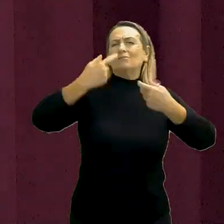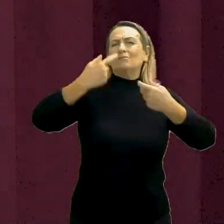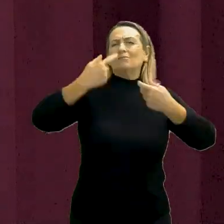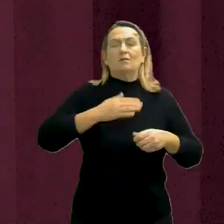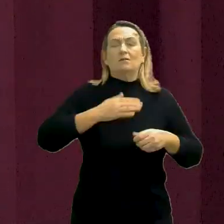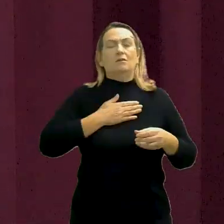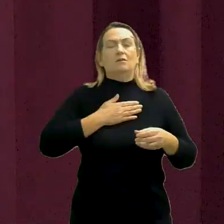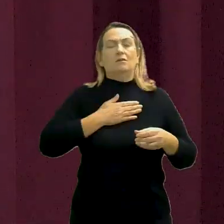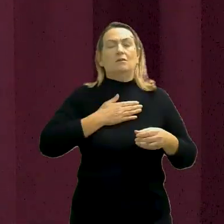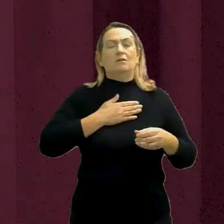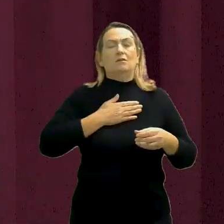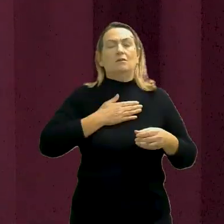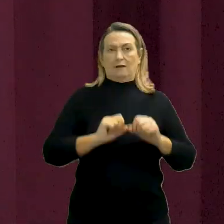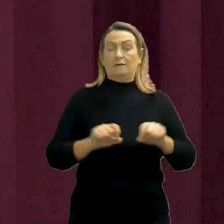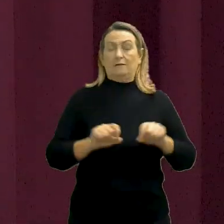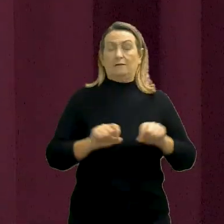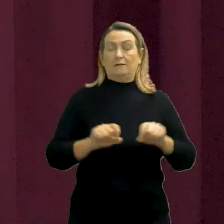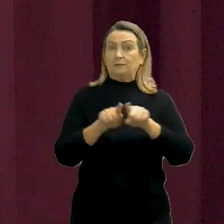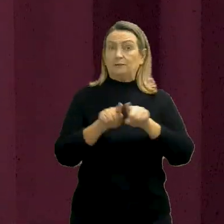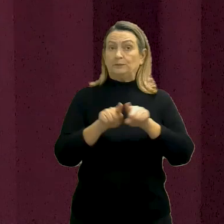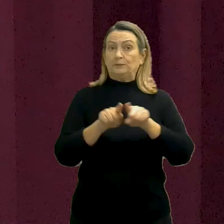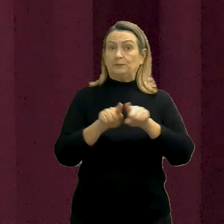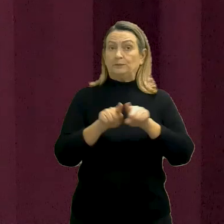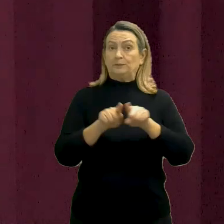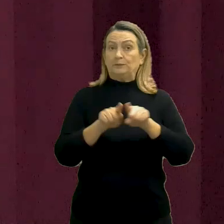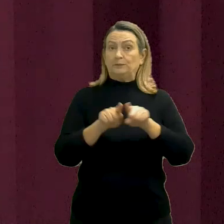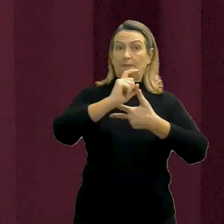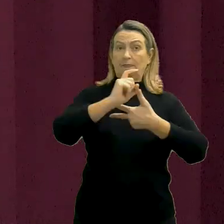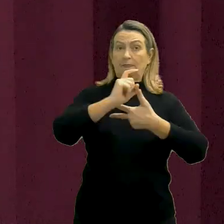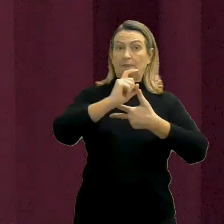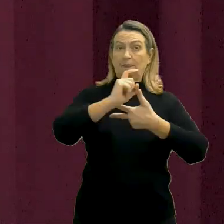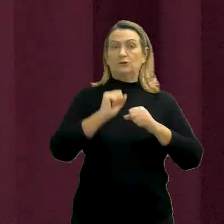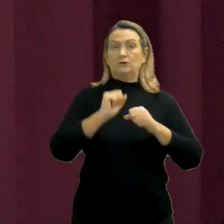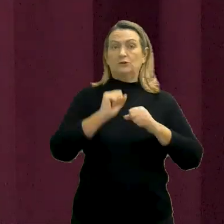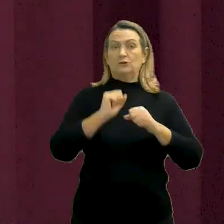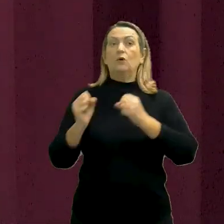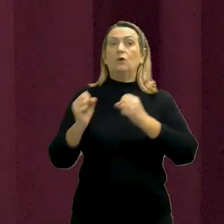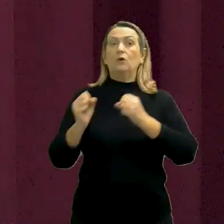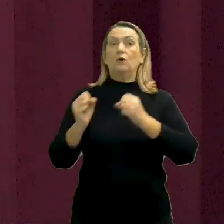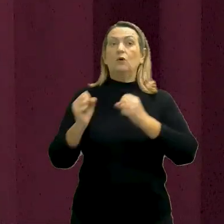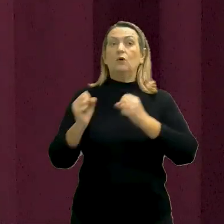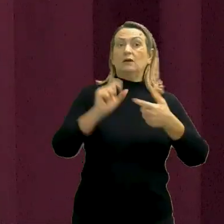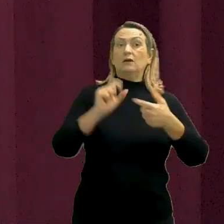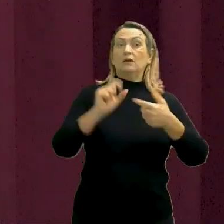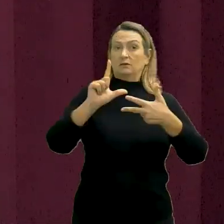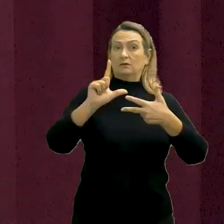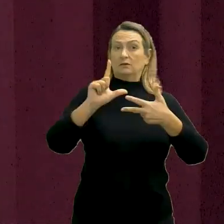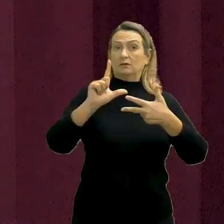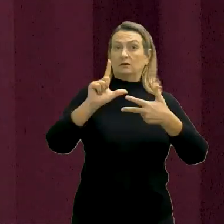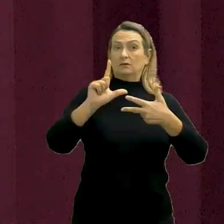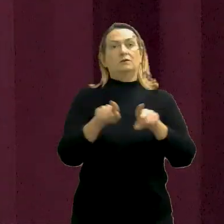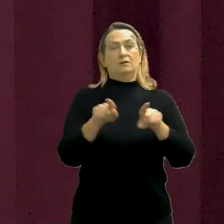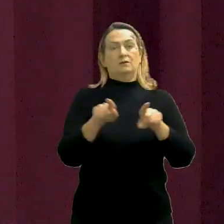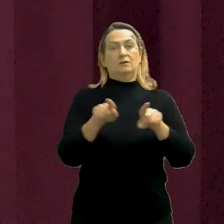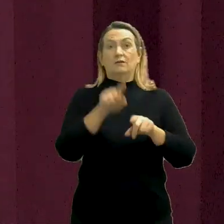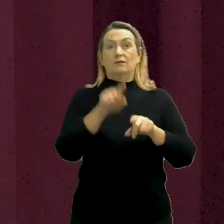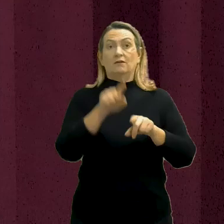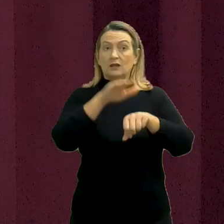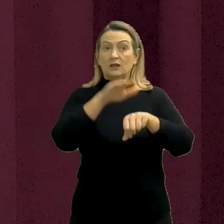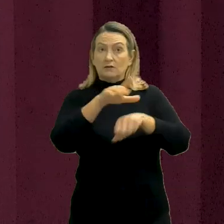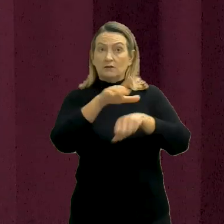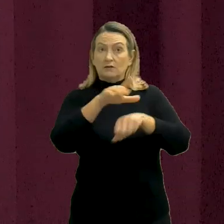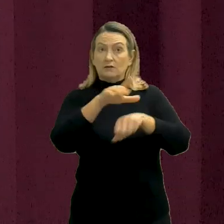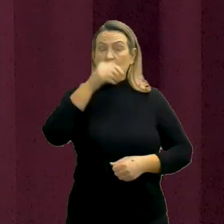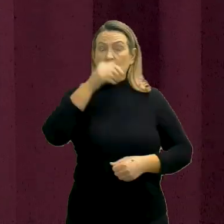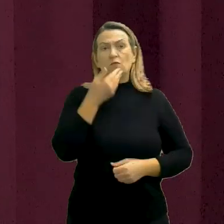também se o poder executivo É nesse sentido O Poder Legislativo também né você vai escolher o melhor eh